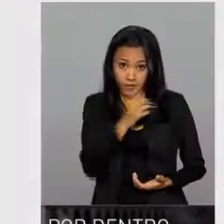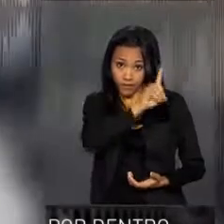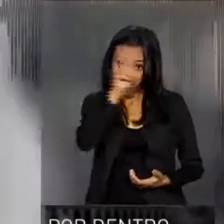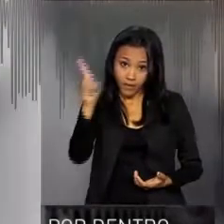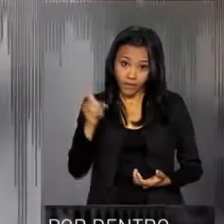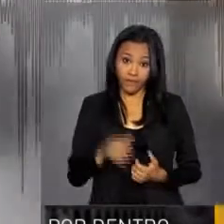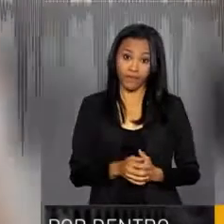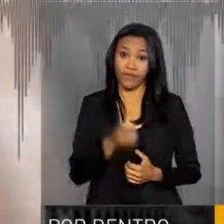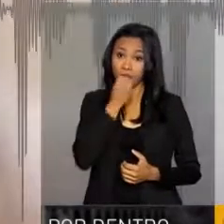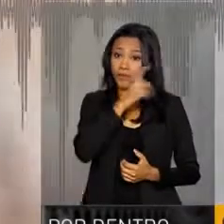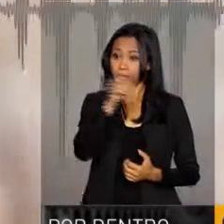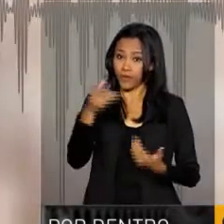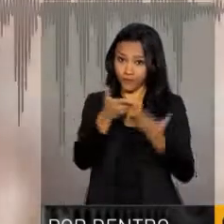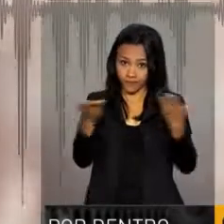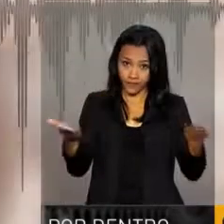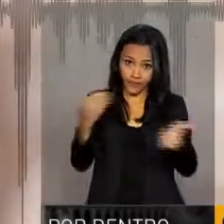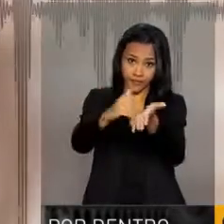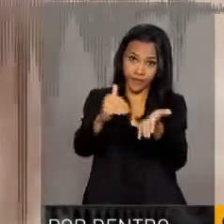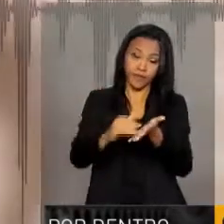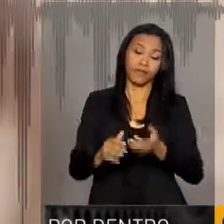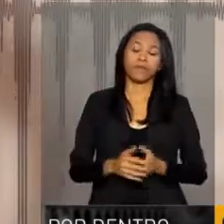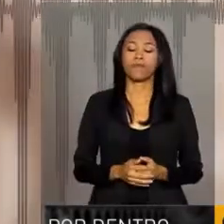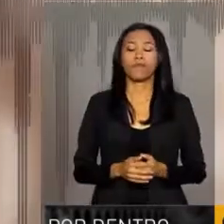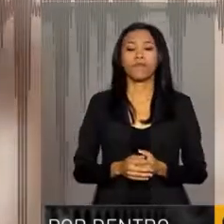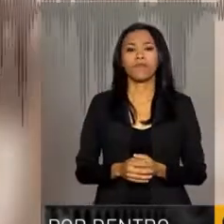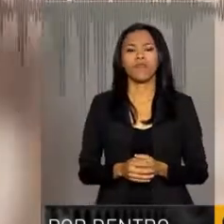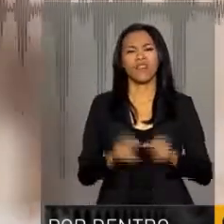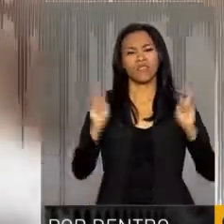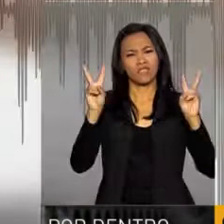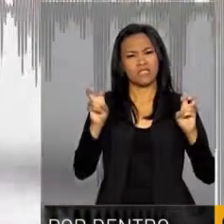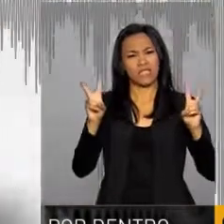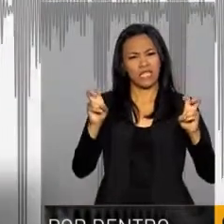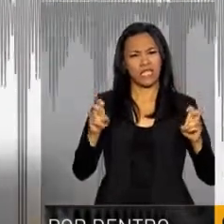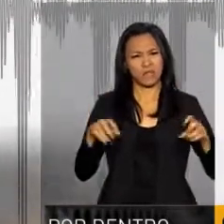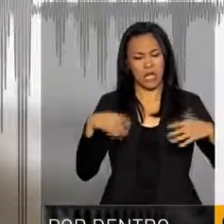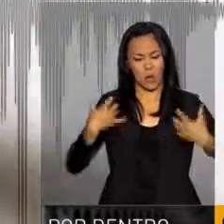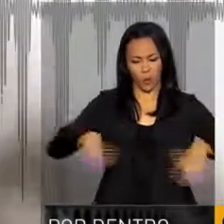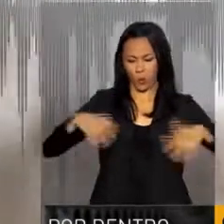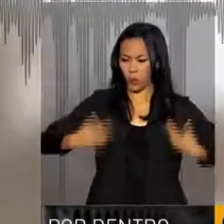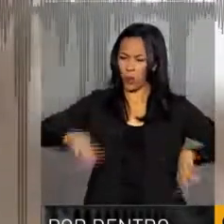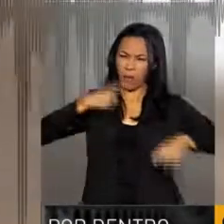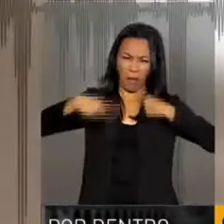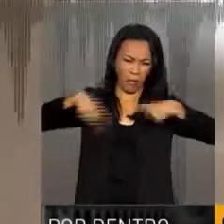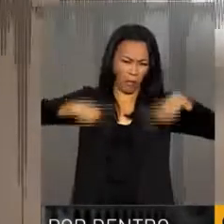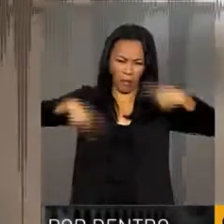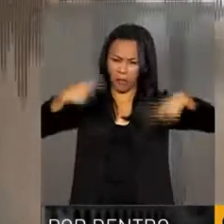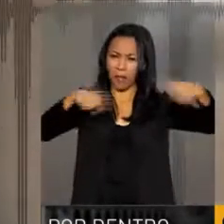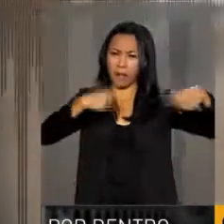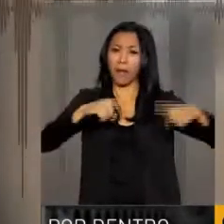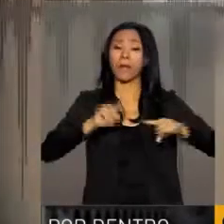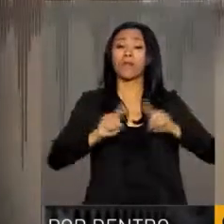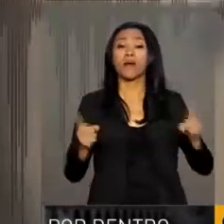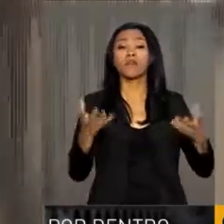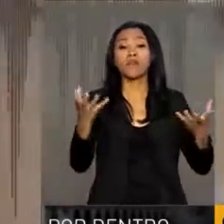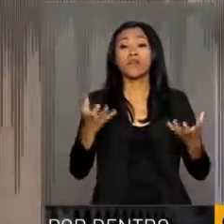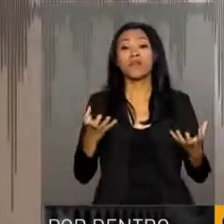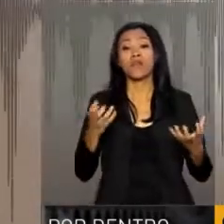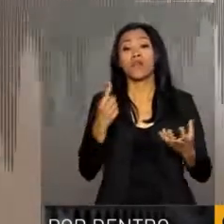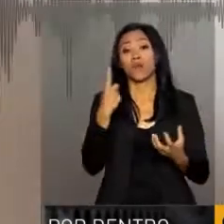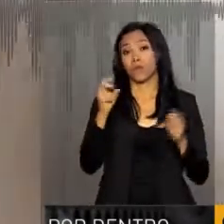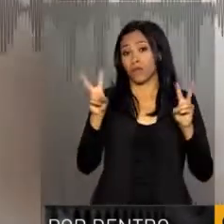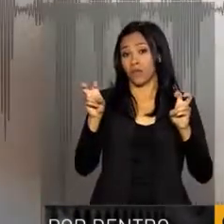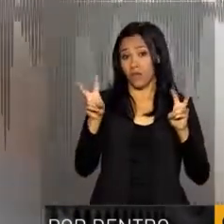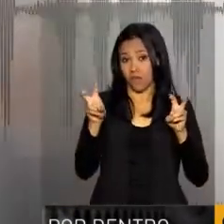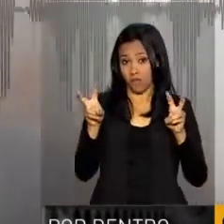países onde os secretários humana é esse tema bastante polêmico secretária mas eu queria levantar uma questão fugindo um pouco dos